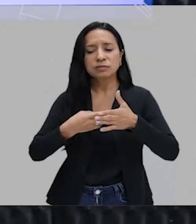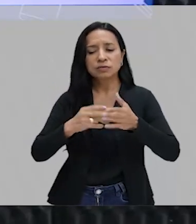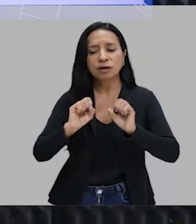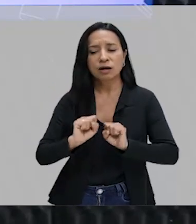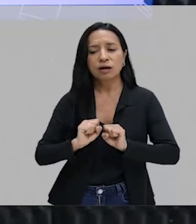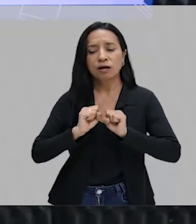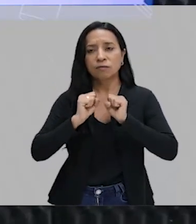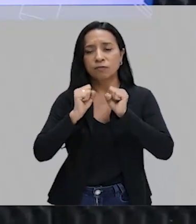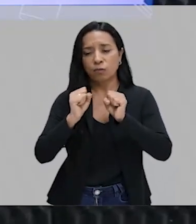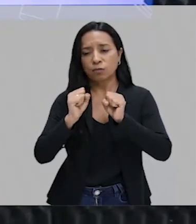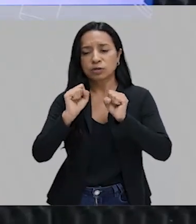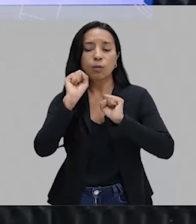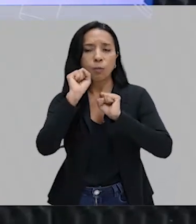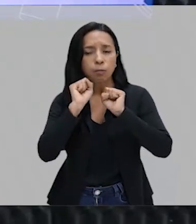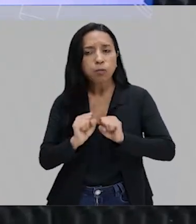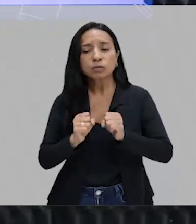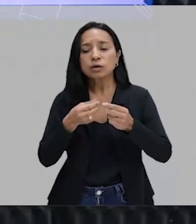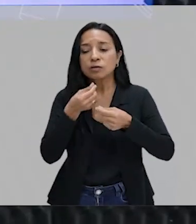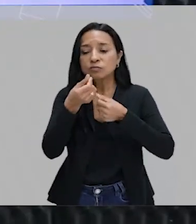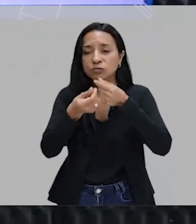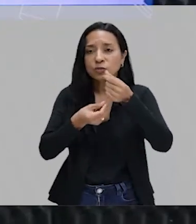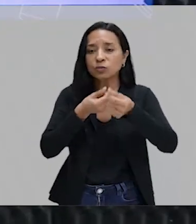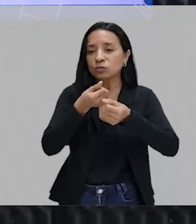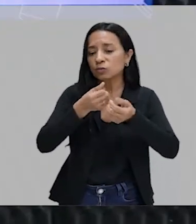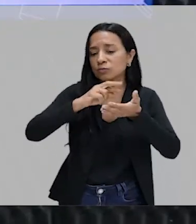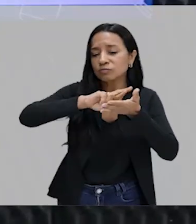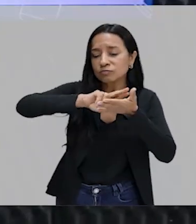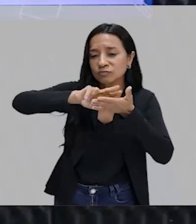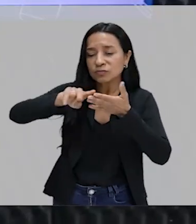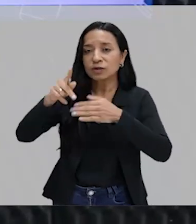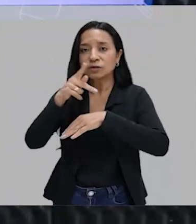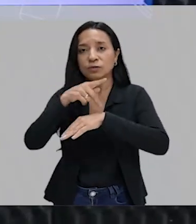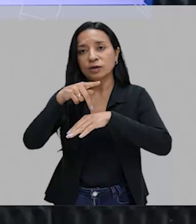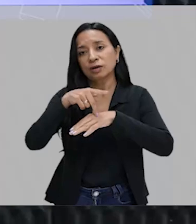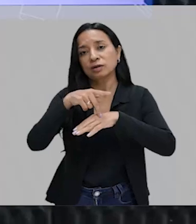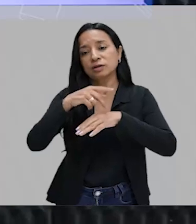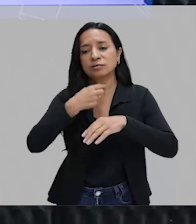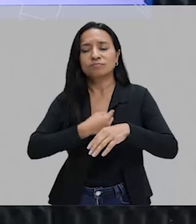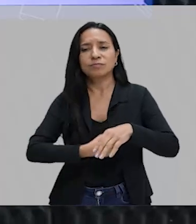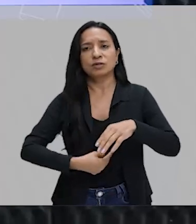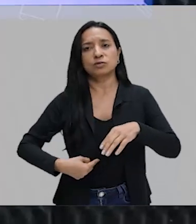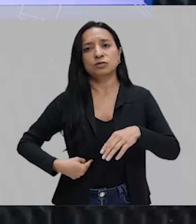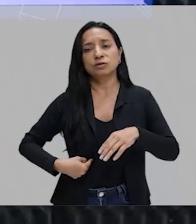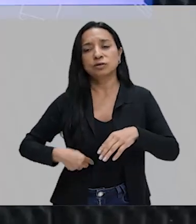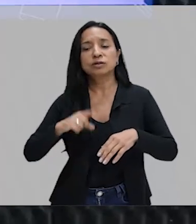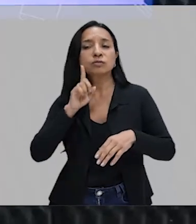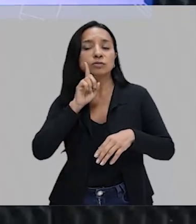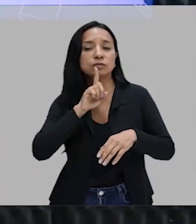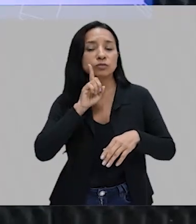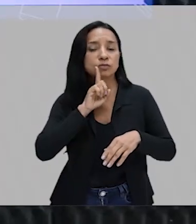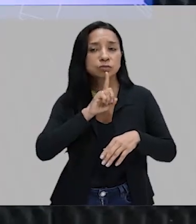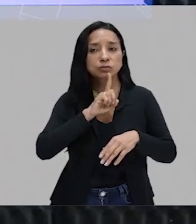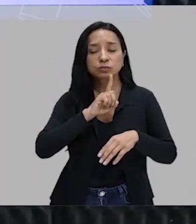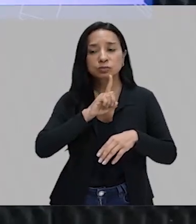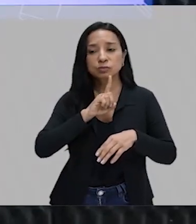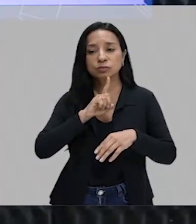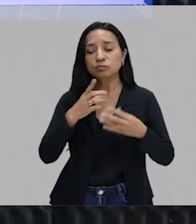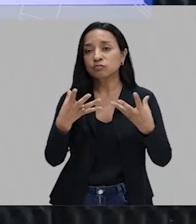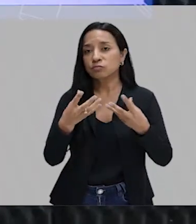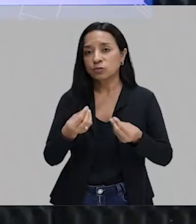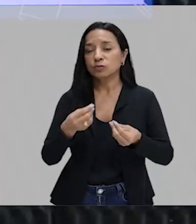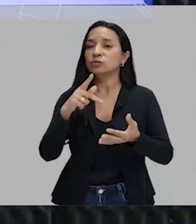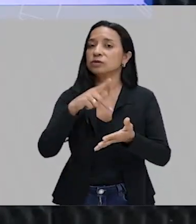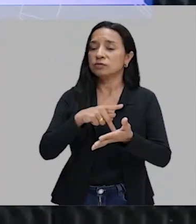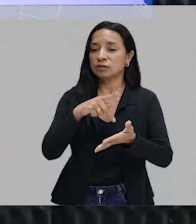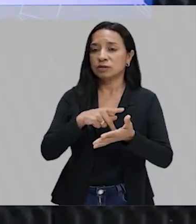Europeia, a China, os Estados Unidos, para muitos, na verdade,